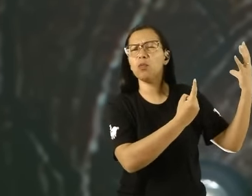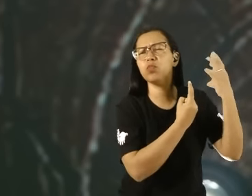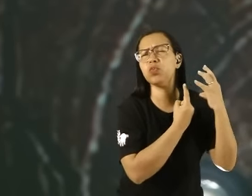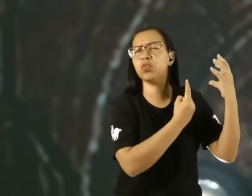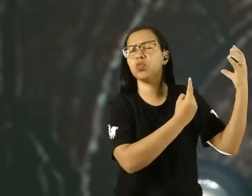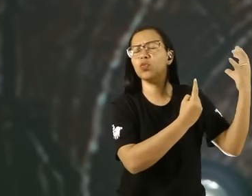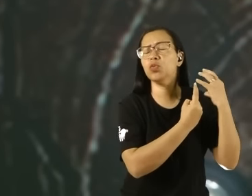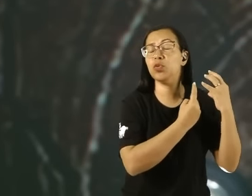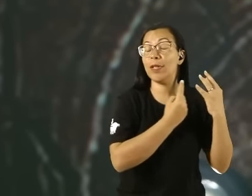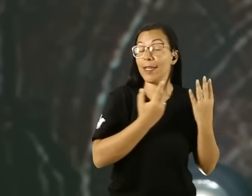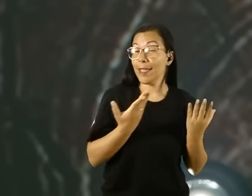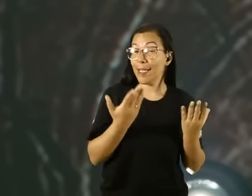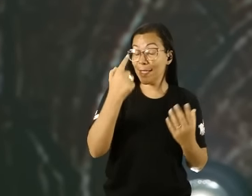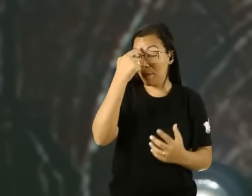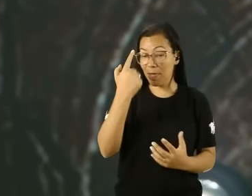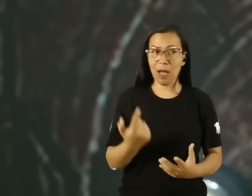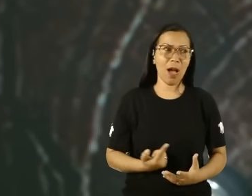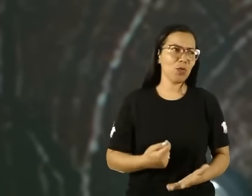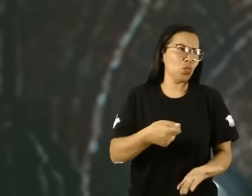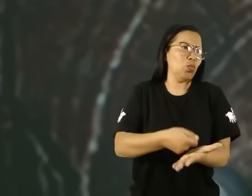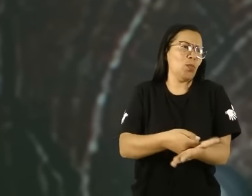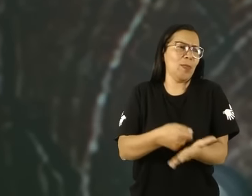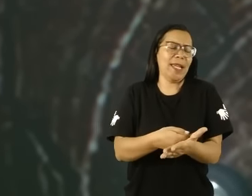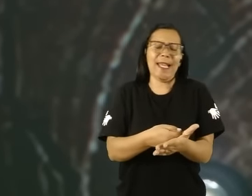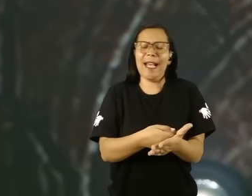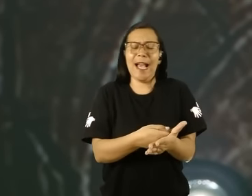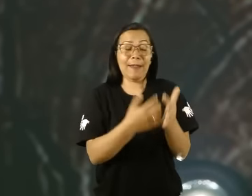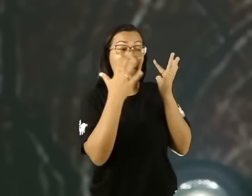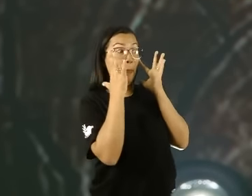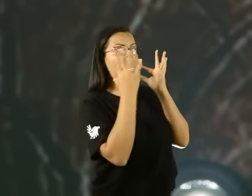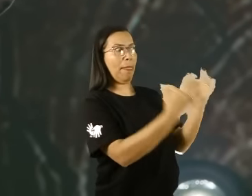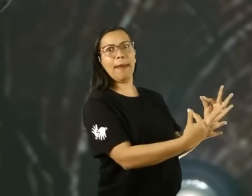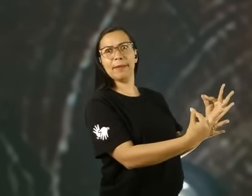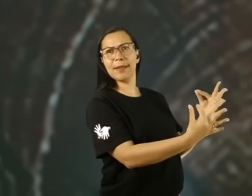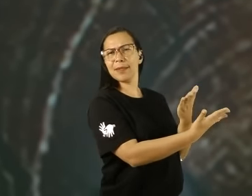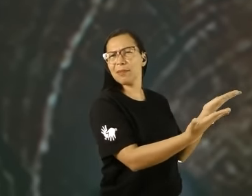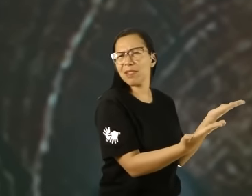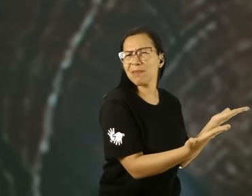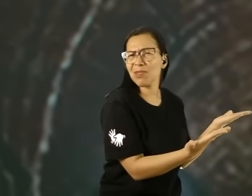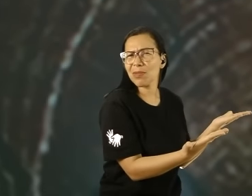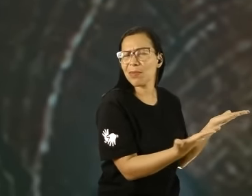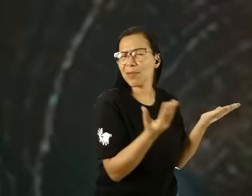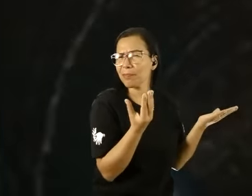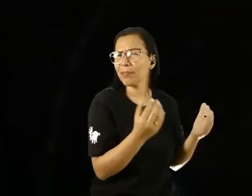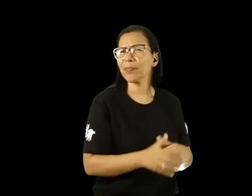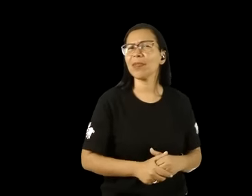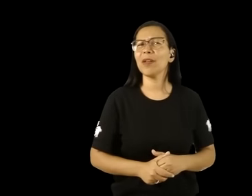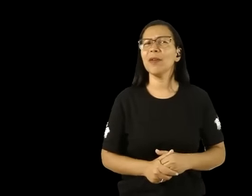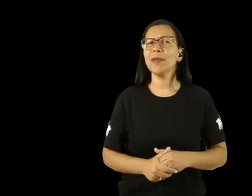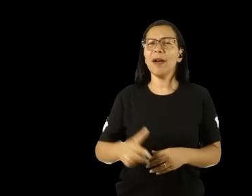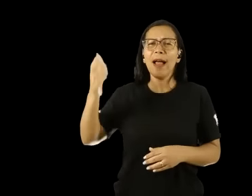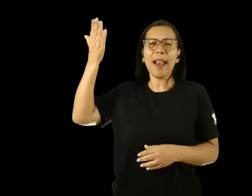O correto seria, eu recebo e entrego. O que está acontecendo aqui é que homens abriram mão de tudo para